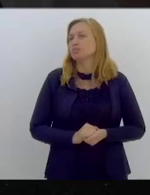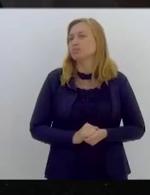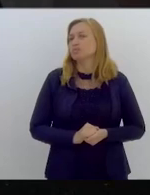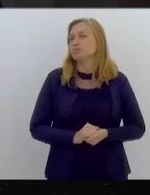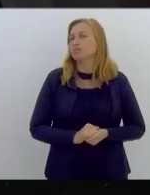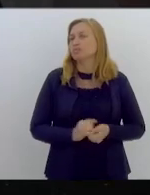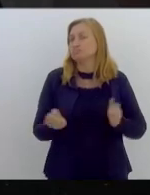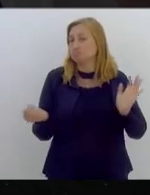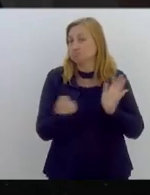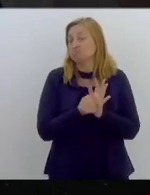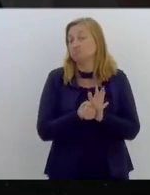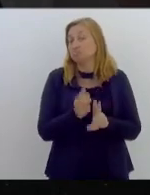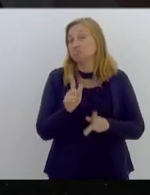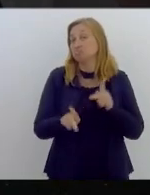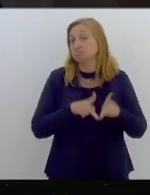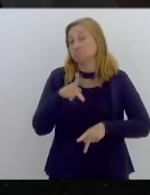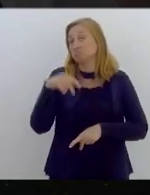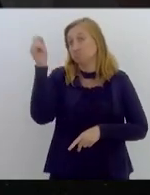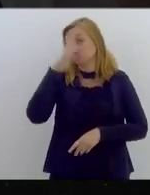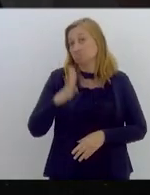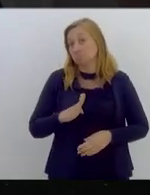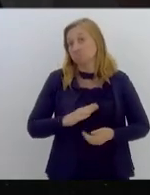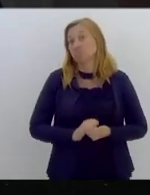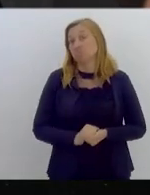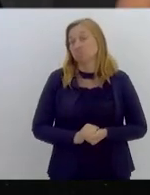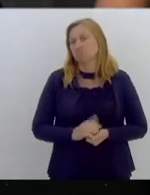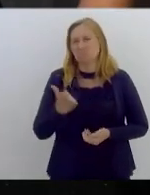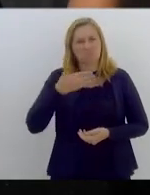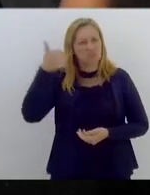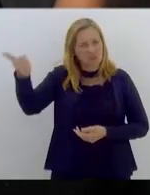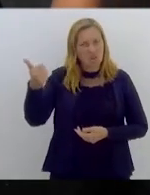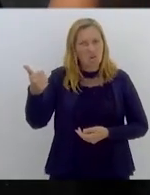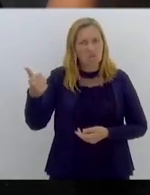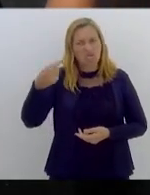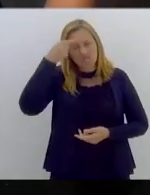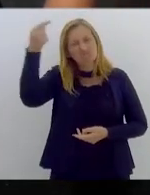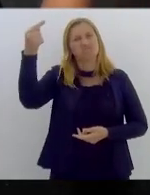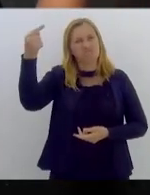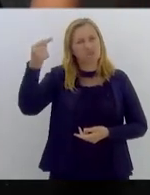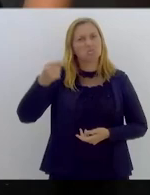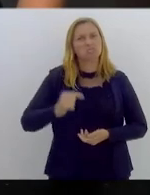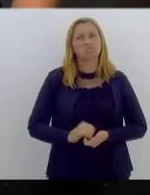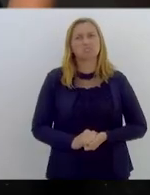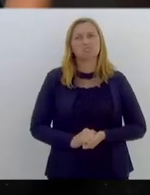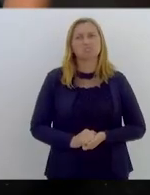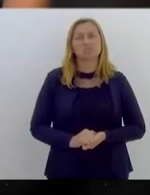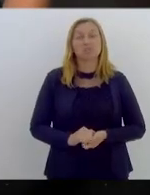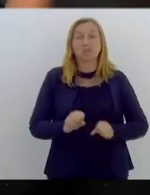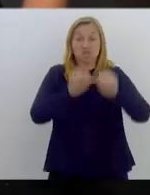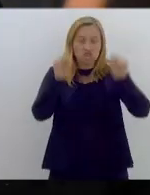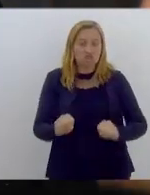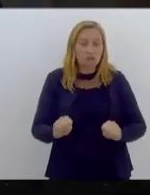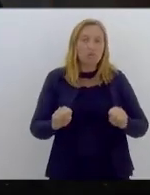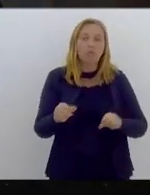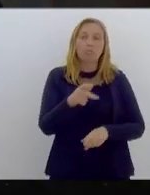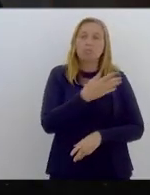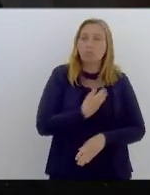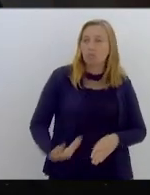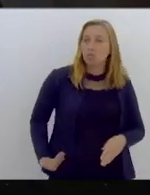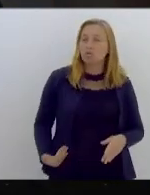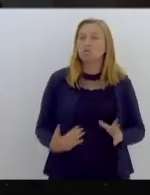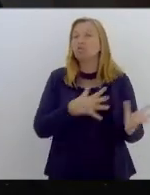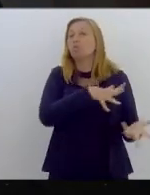é um patrimônio do povo brasileiro, é provavelmente a melhor invenção em termos de sistema público de saúde no